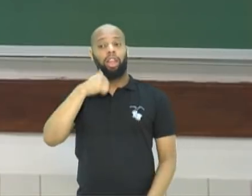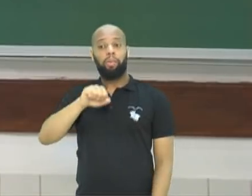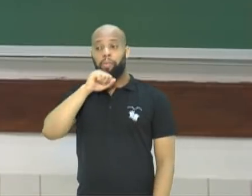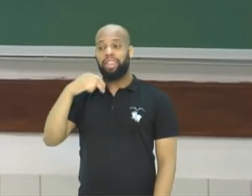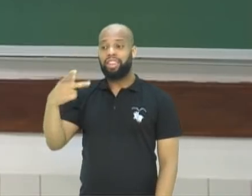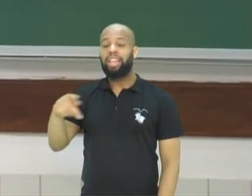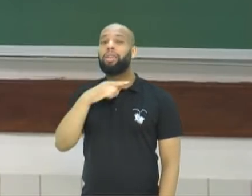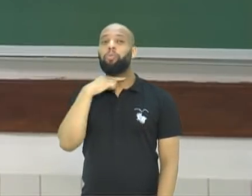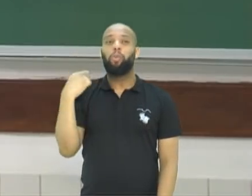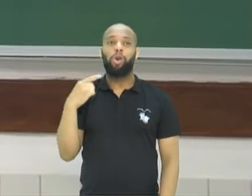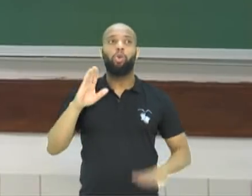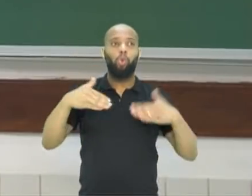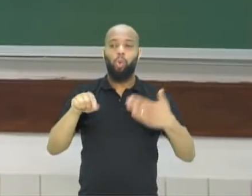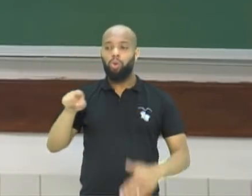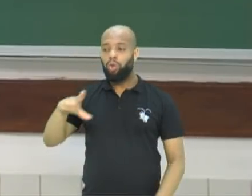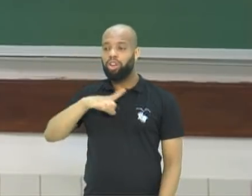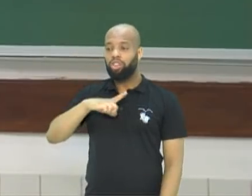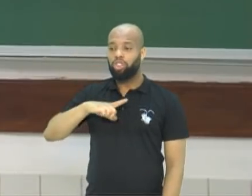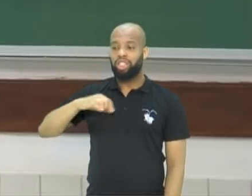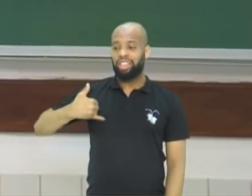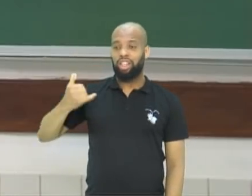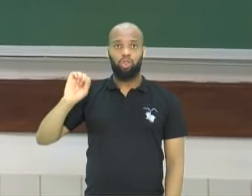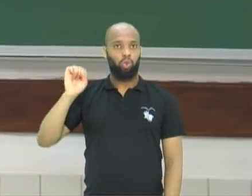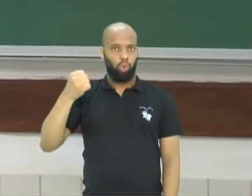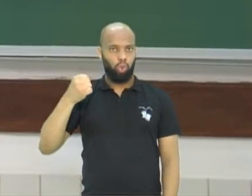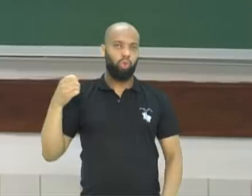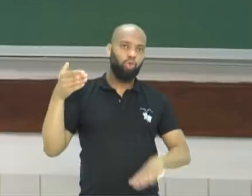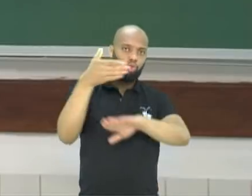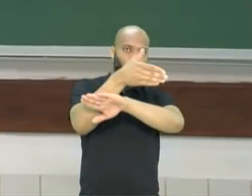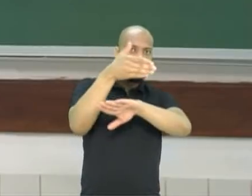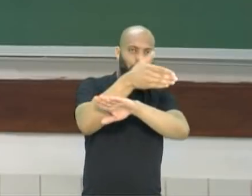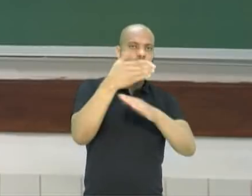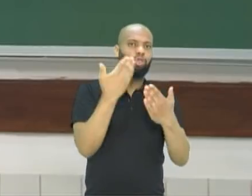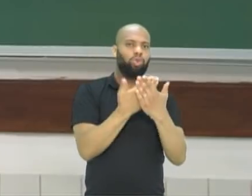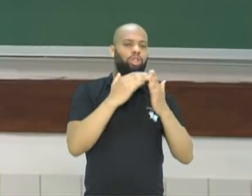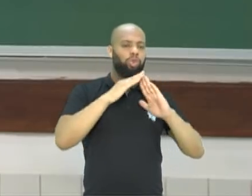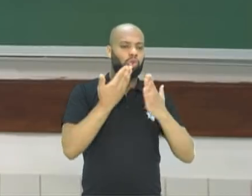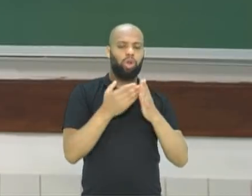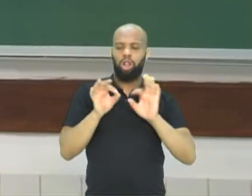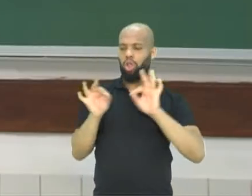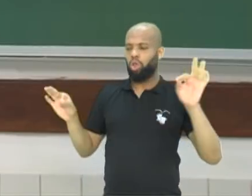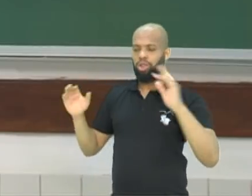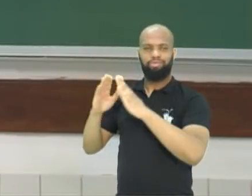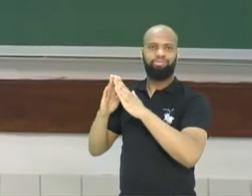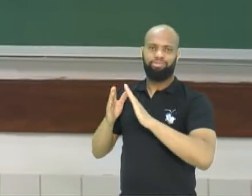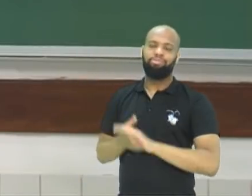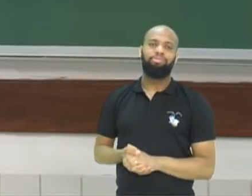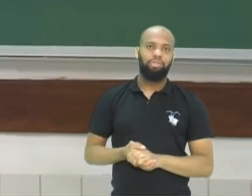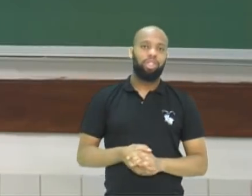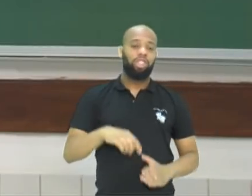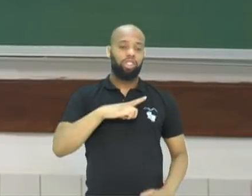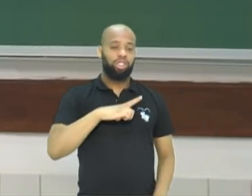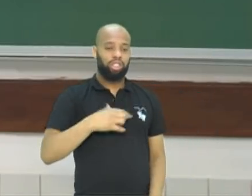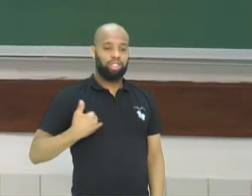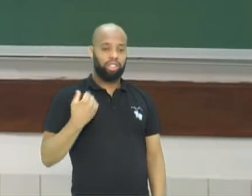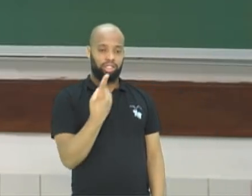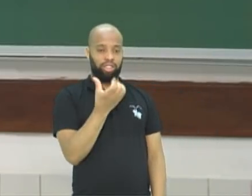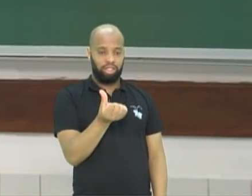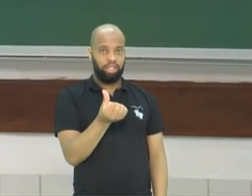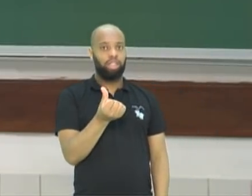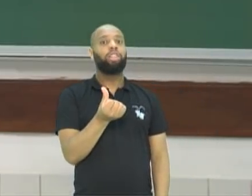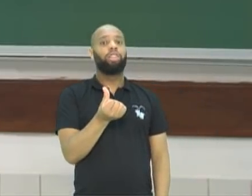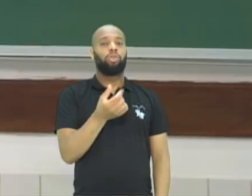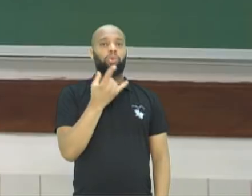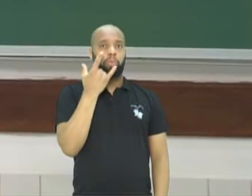idade, foi estudar numa escola longe de casa. Aos 16 anos, o pai, muito